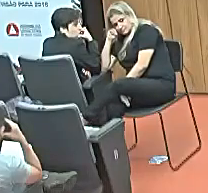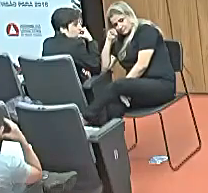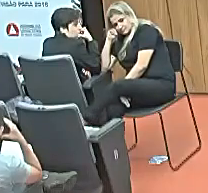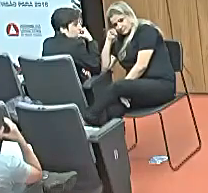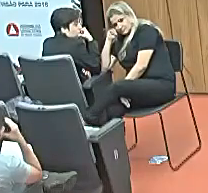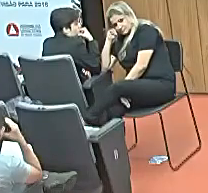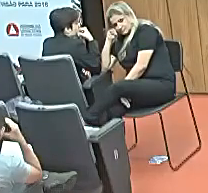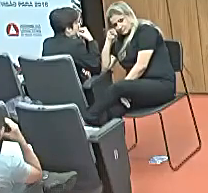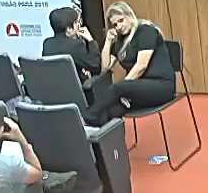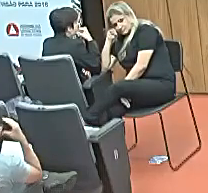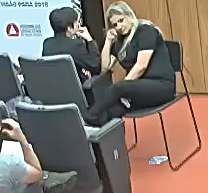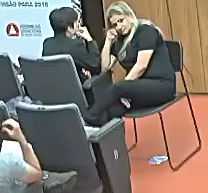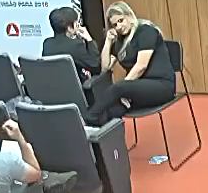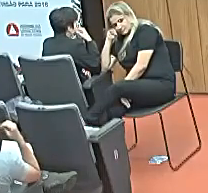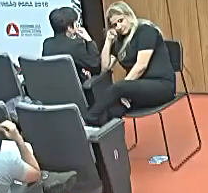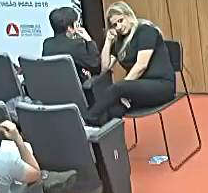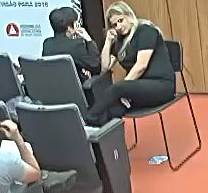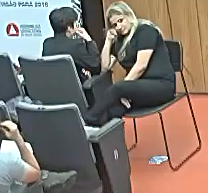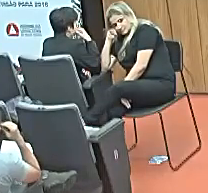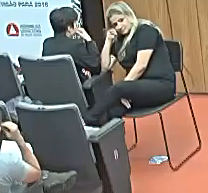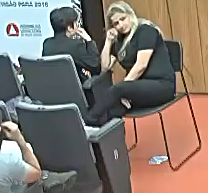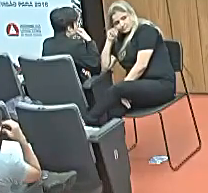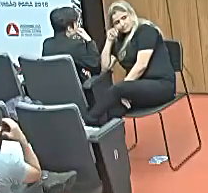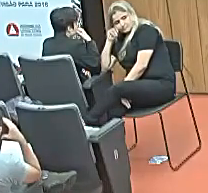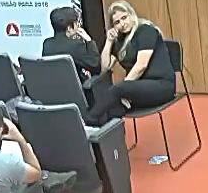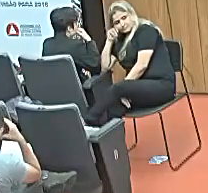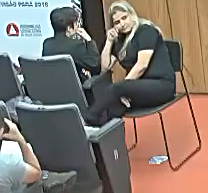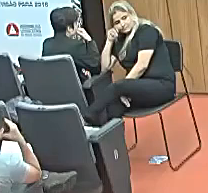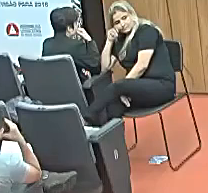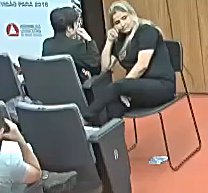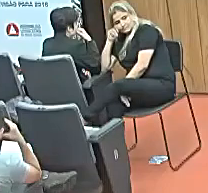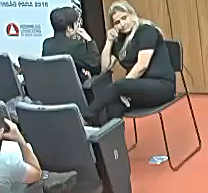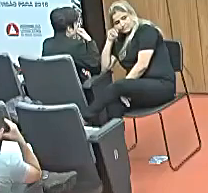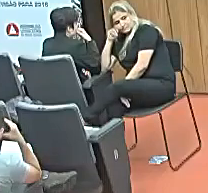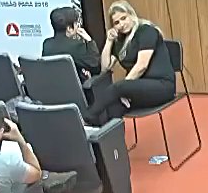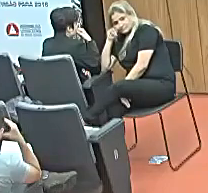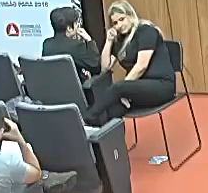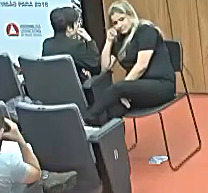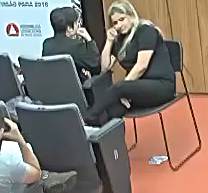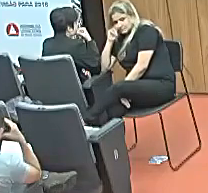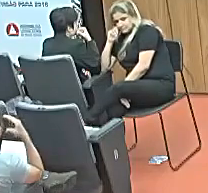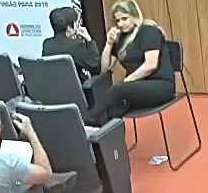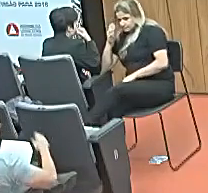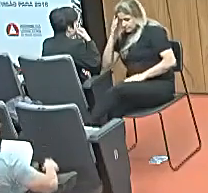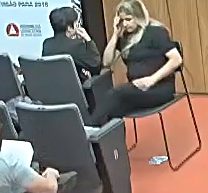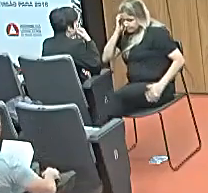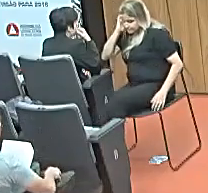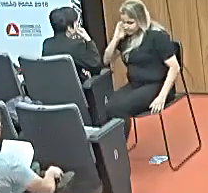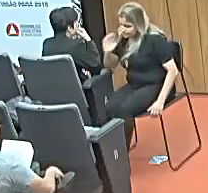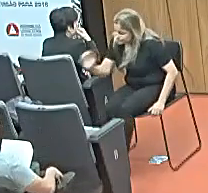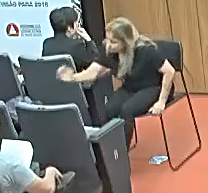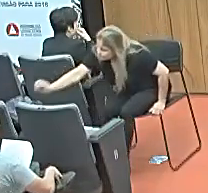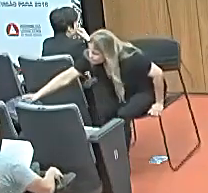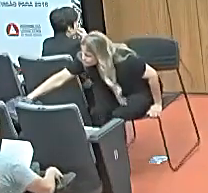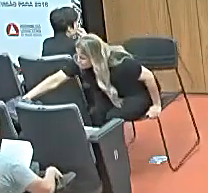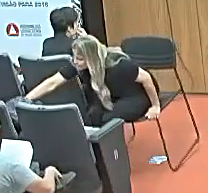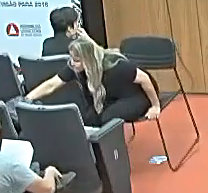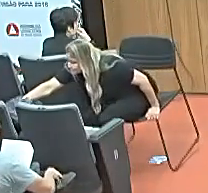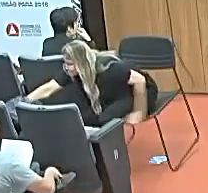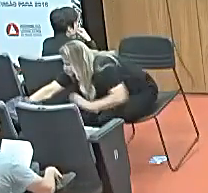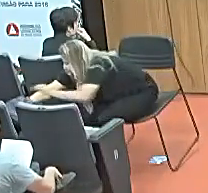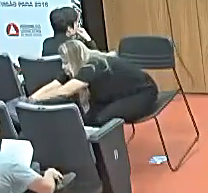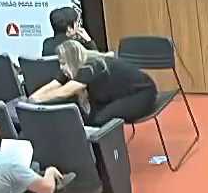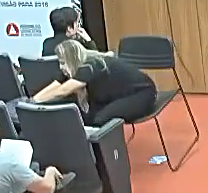divulgar também os critérios e requisitos não é capacitar os órgãos municipais e entidades e atletas para se